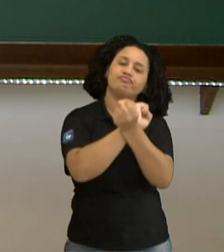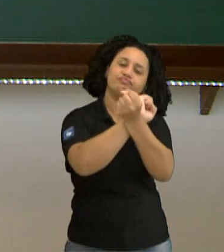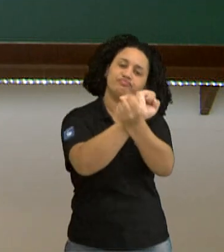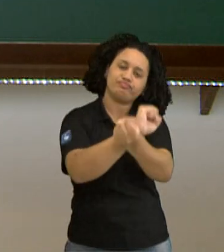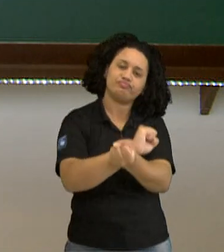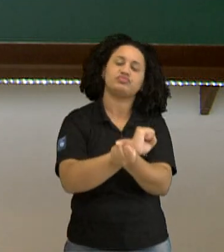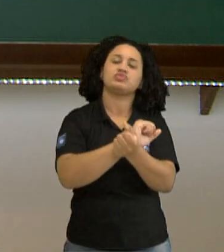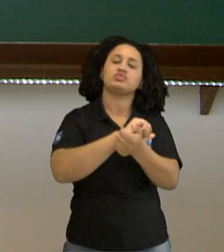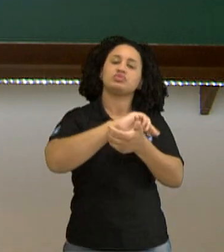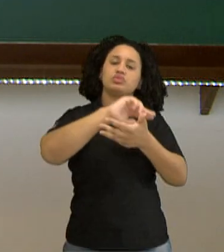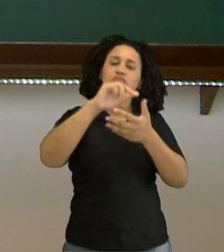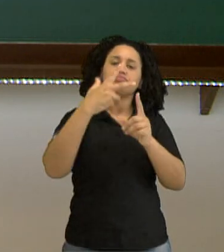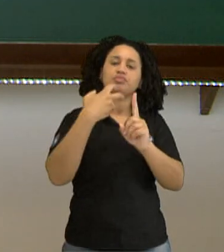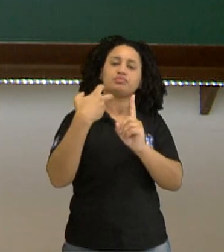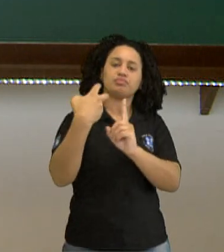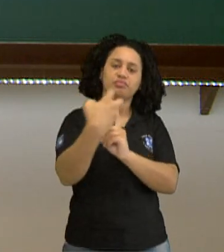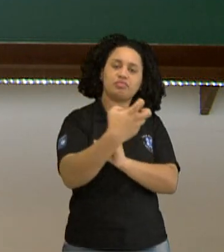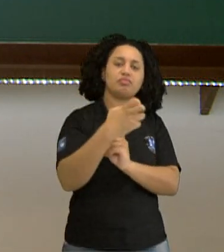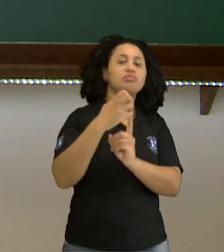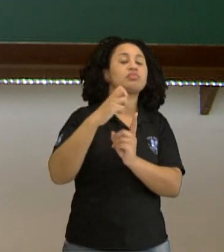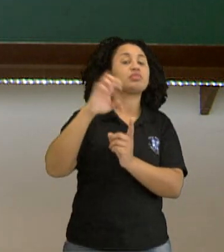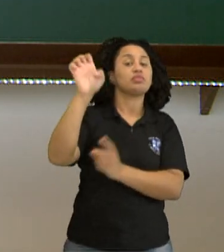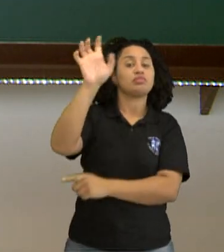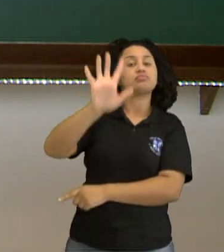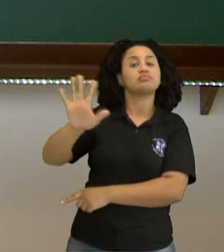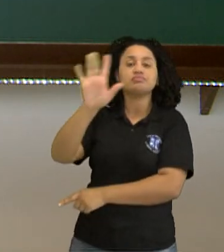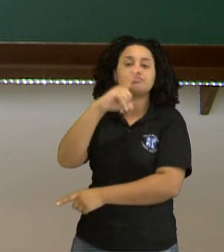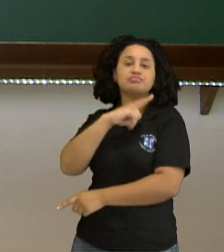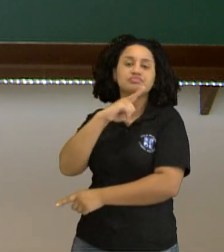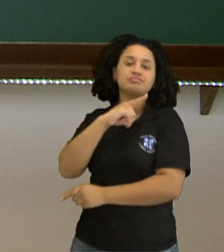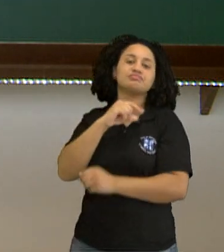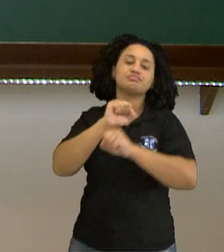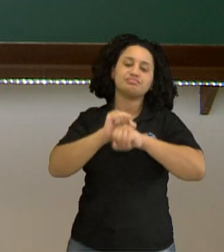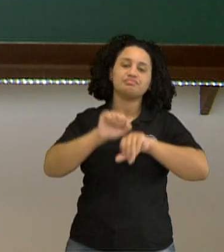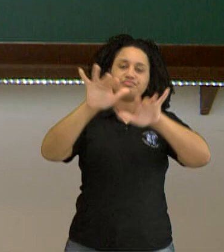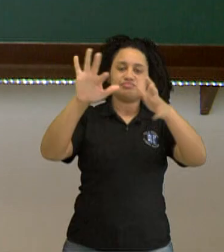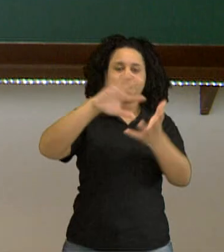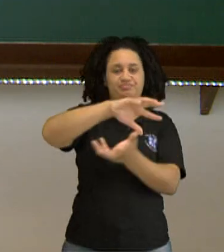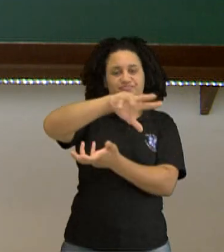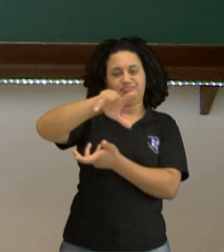perspectivas que o mundo europeu também trouxe ao mundo, digamos assim.